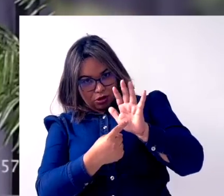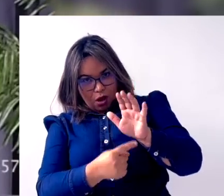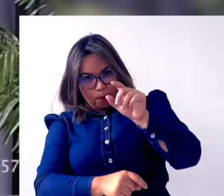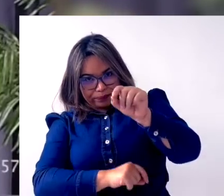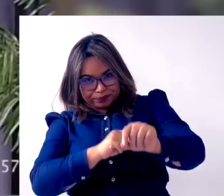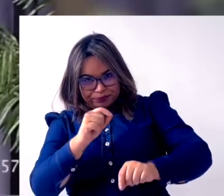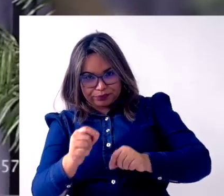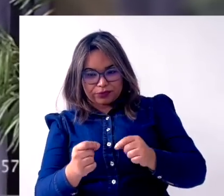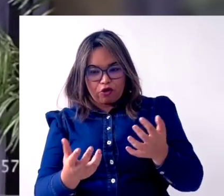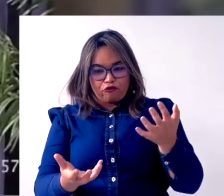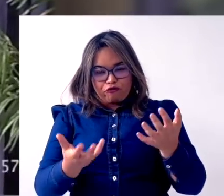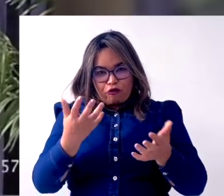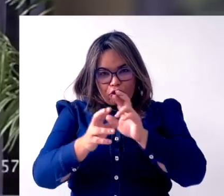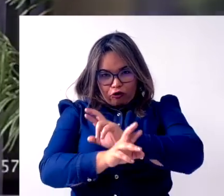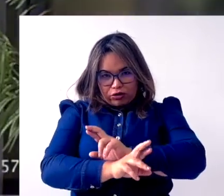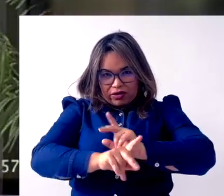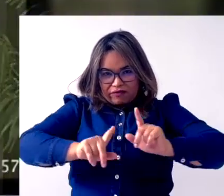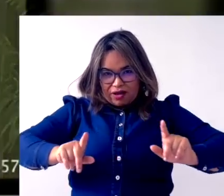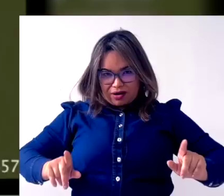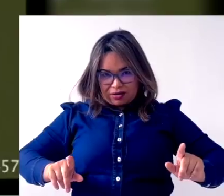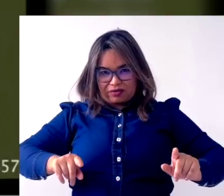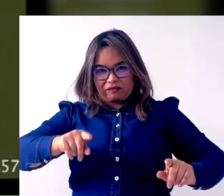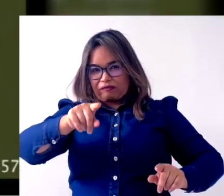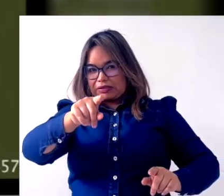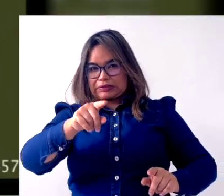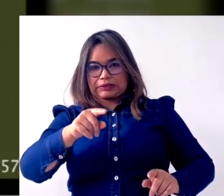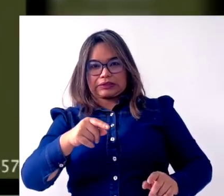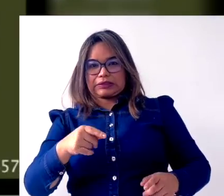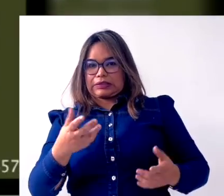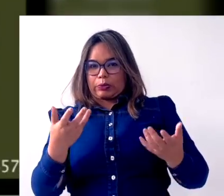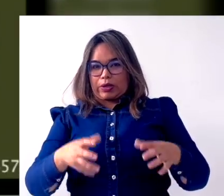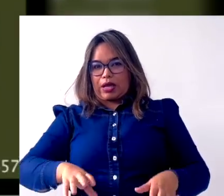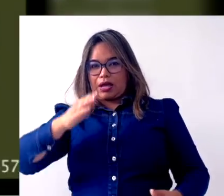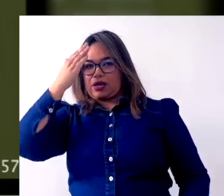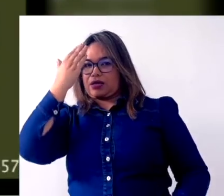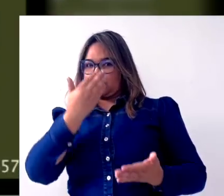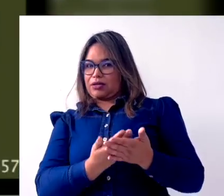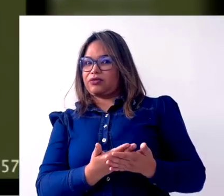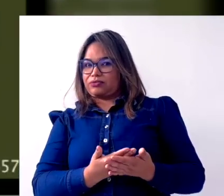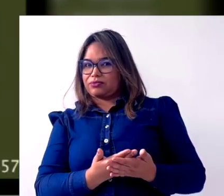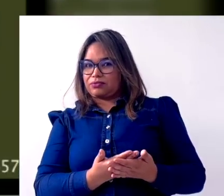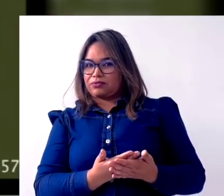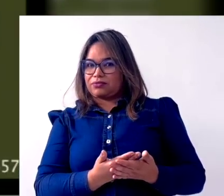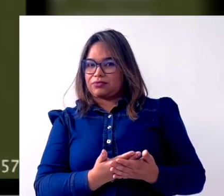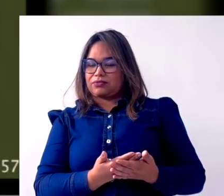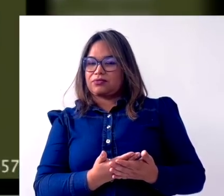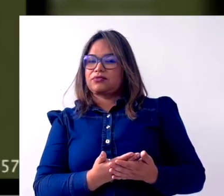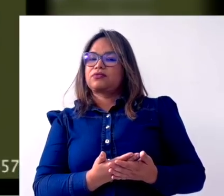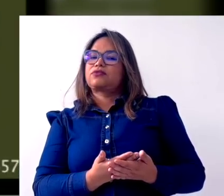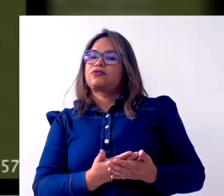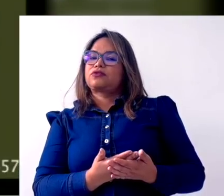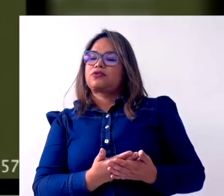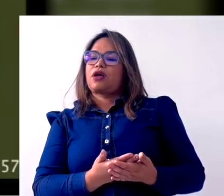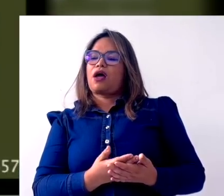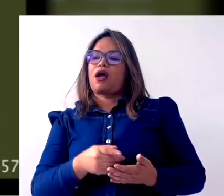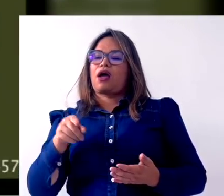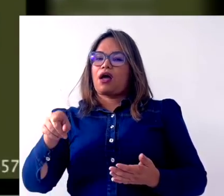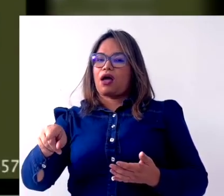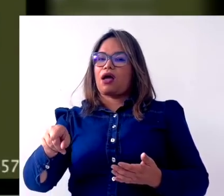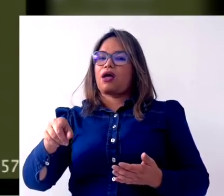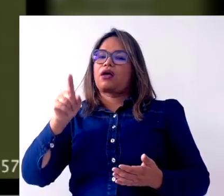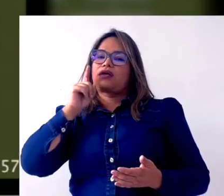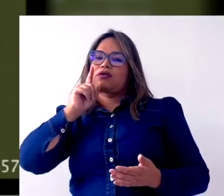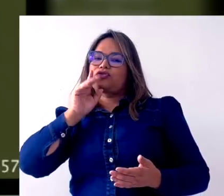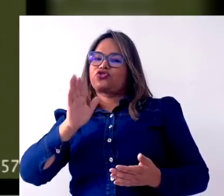fogo estranho, do tipo que você não vai querer acreditar, que lhes foram concedidos fazer diante da besta,